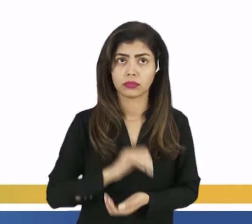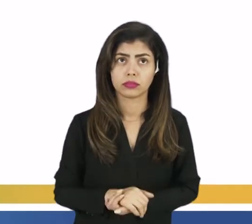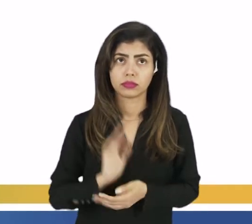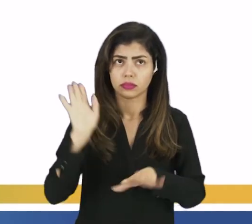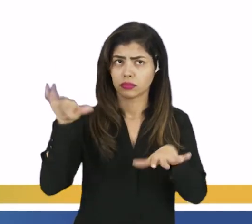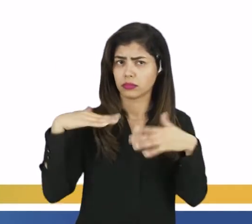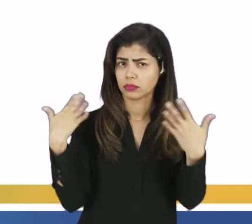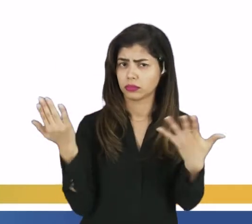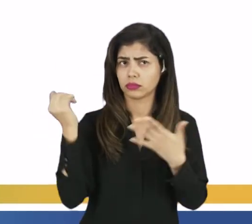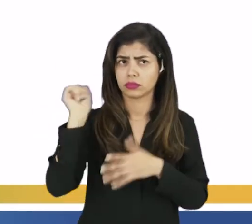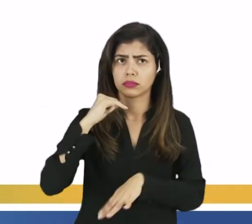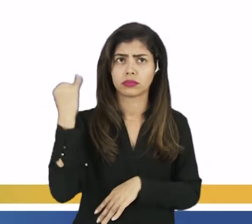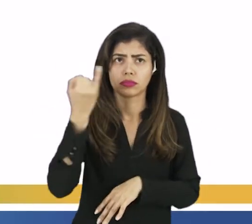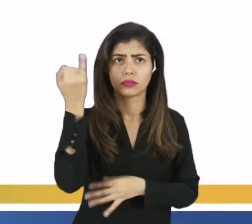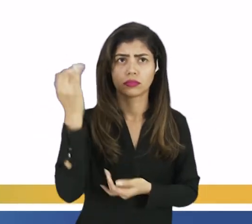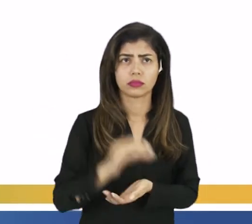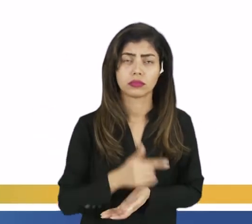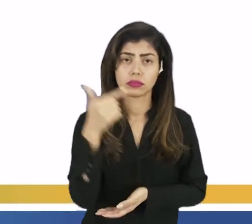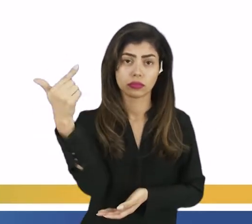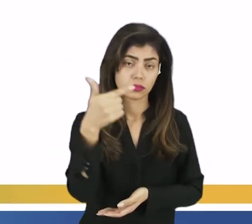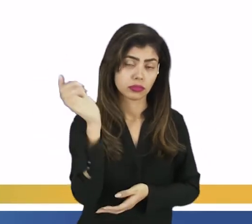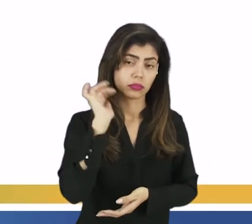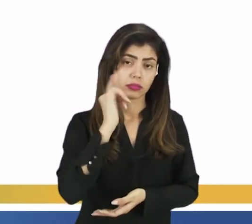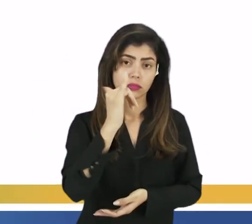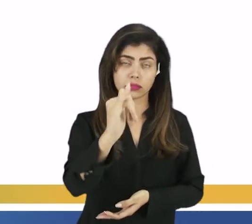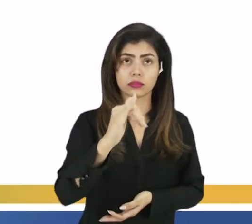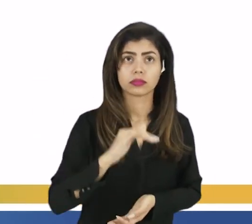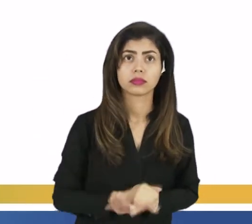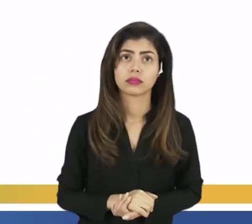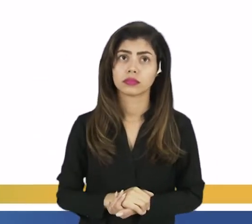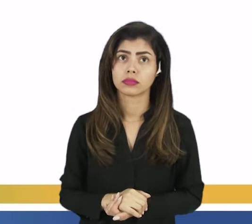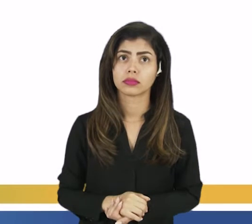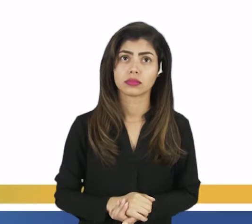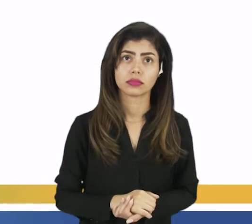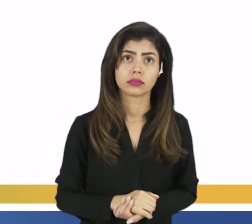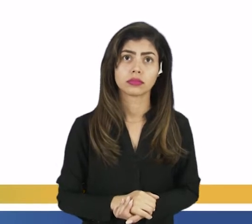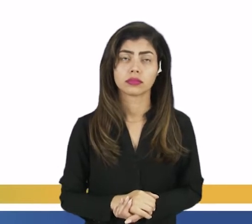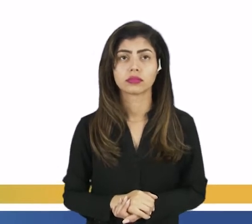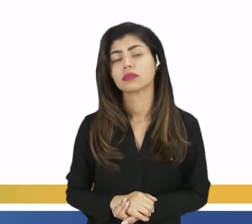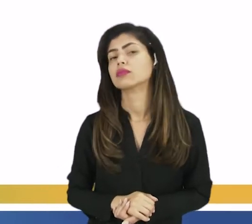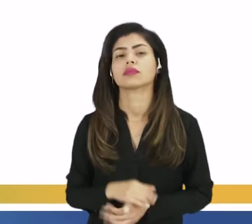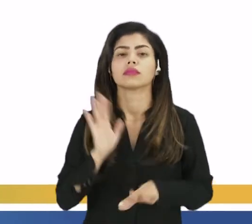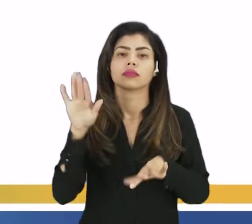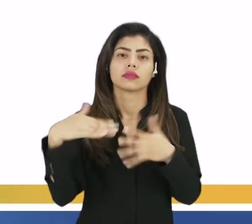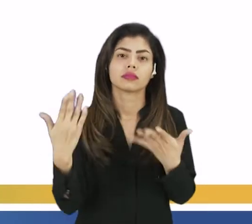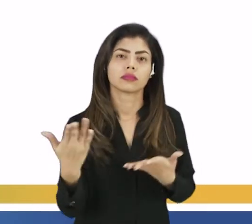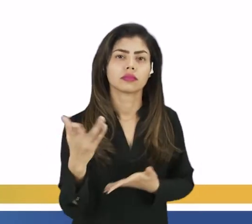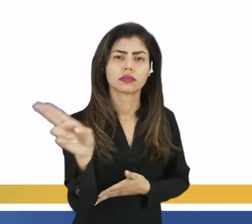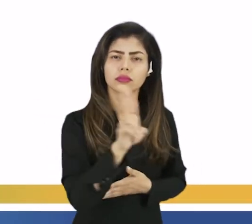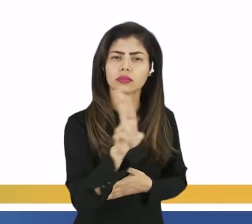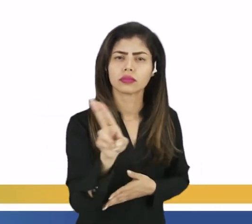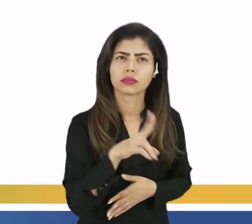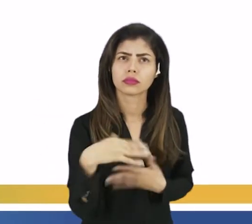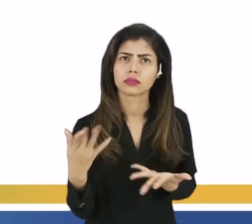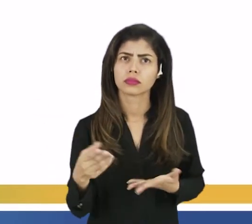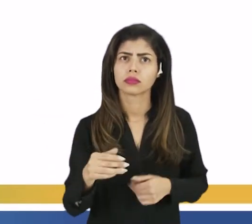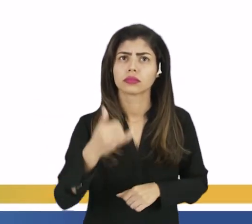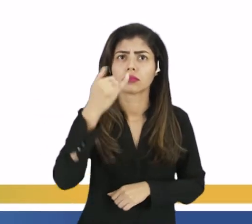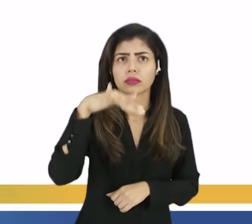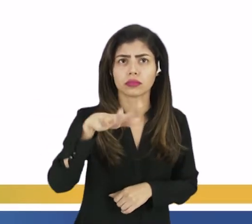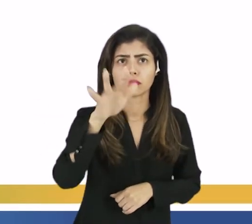2 qual é a principal característica eles têm dois elétrons é de Valência Qual é o nome dessa família